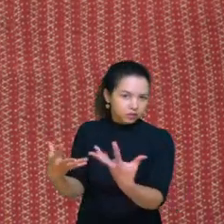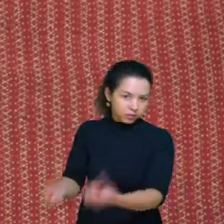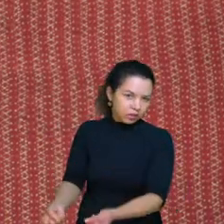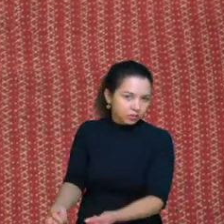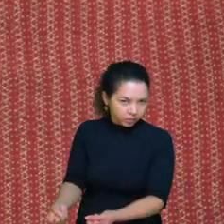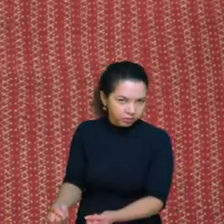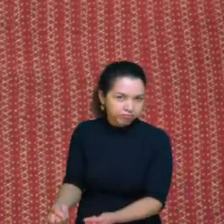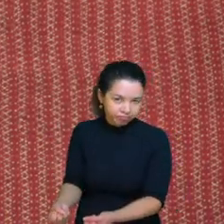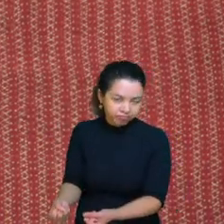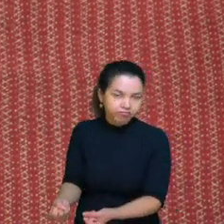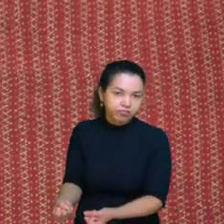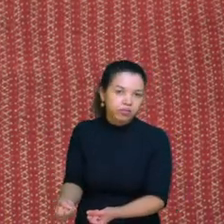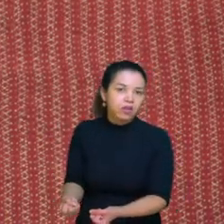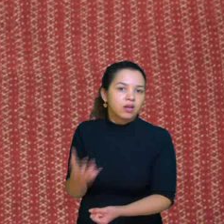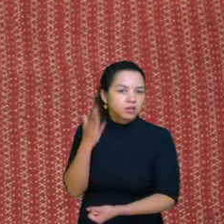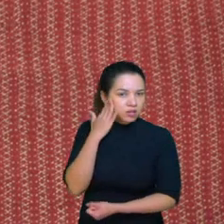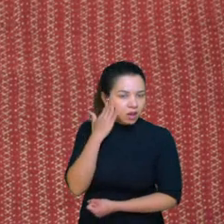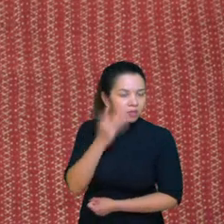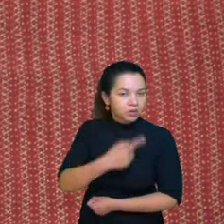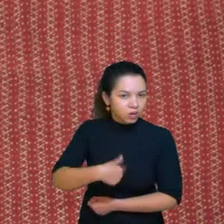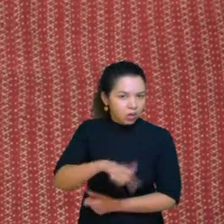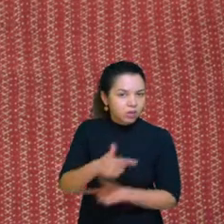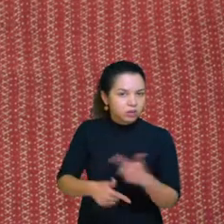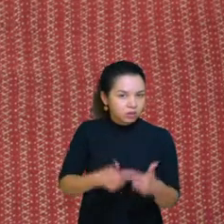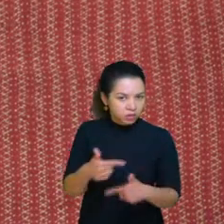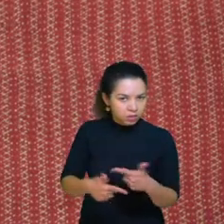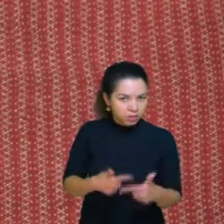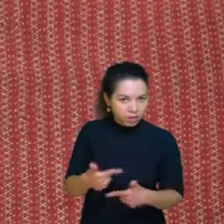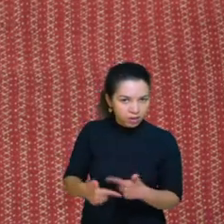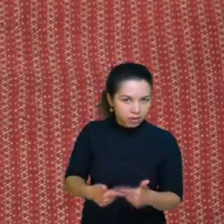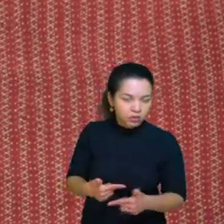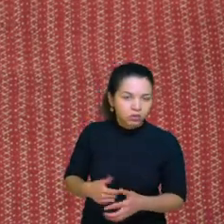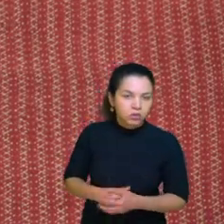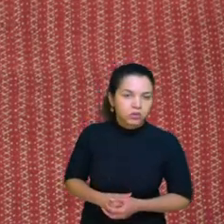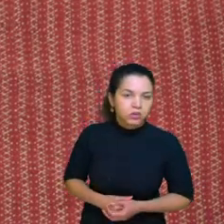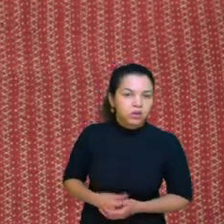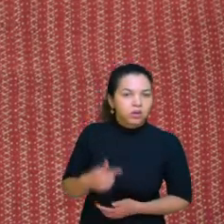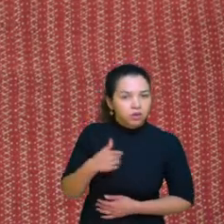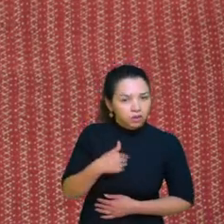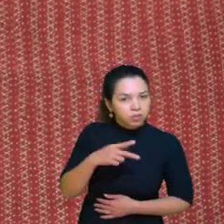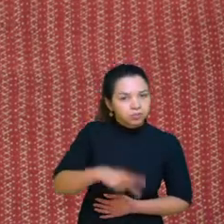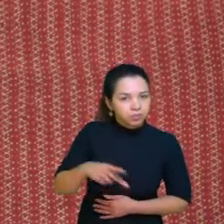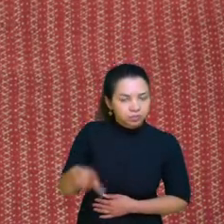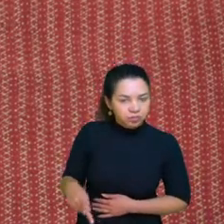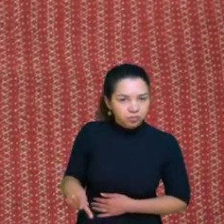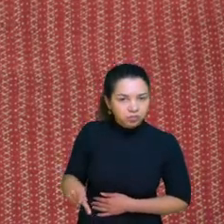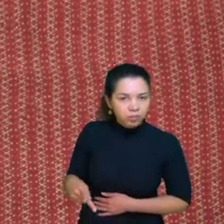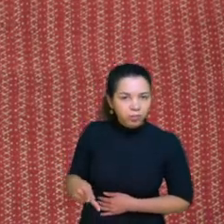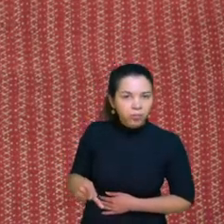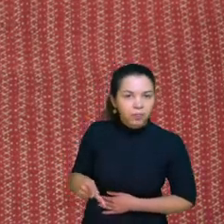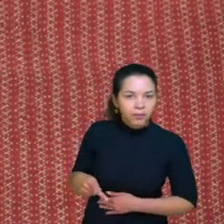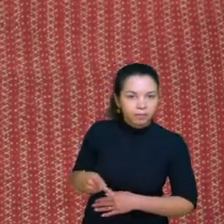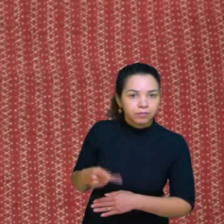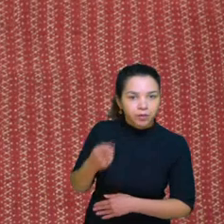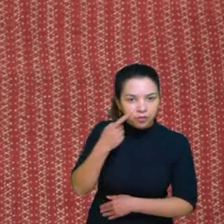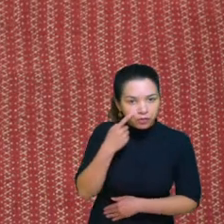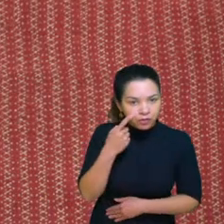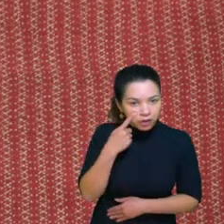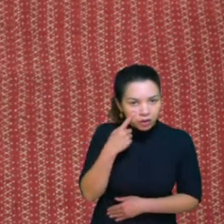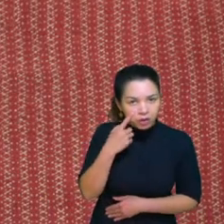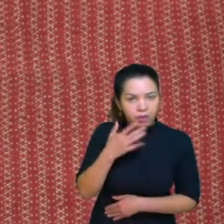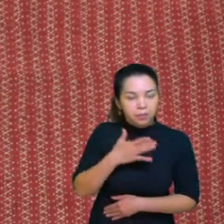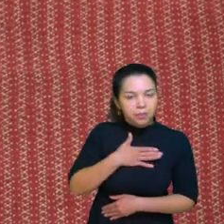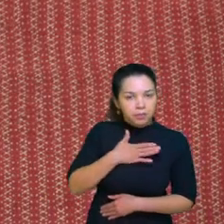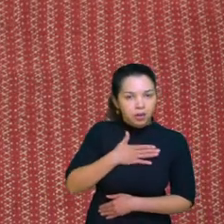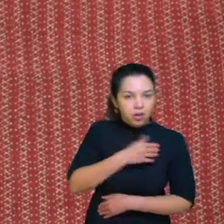abertos a escola sabe do trabalho que a gente realiza eu sou uma professora que estou lá ã vendo os meus alunos dar aula